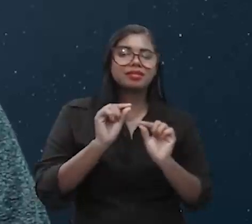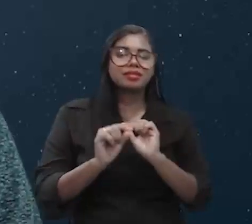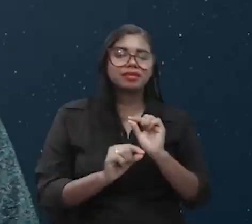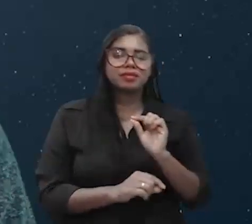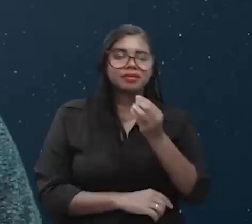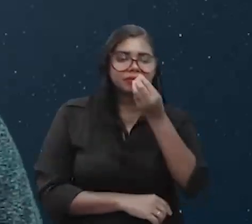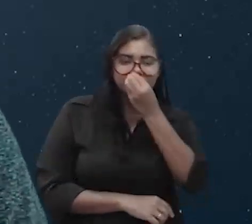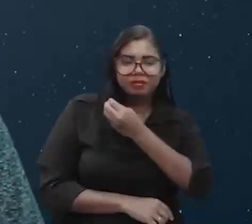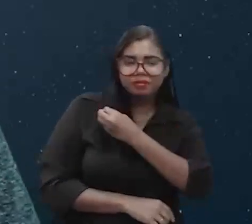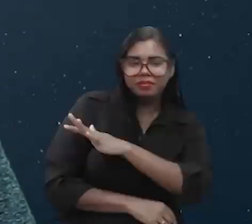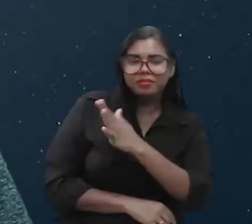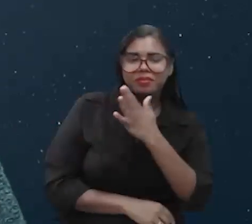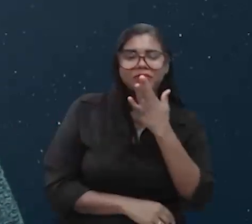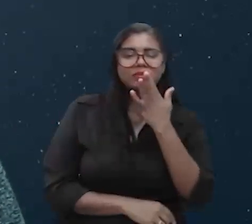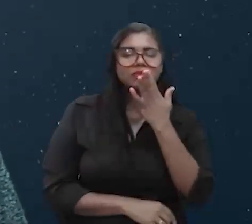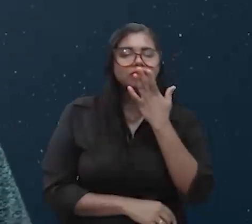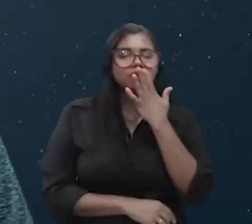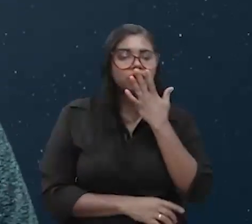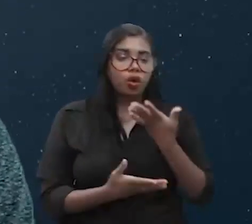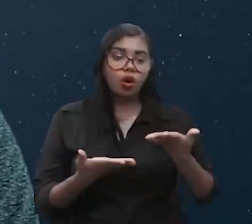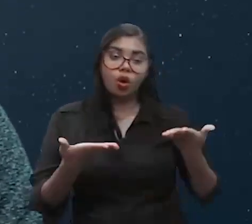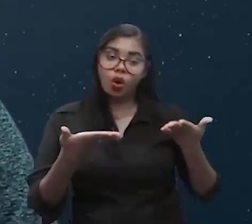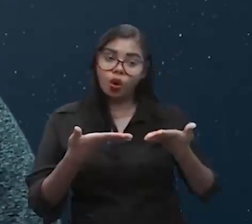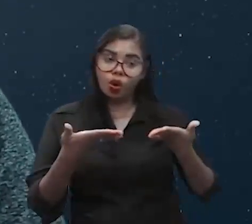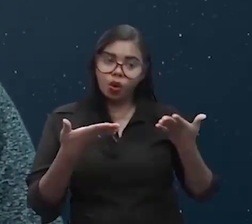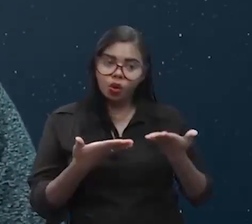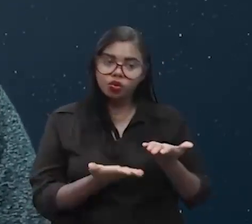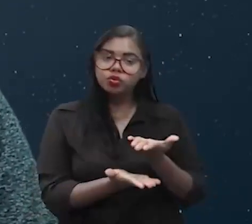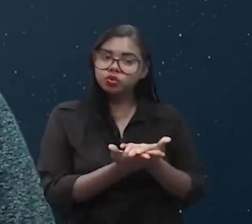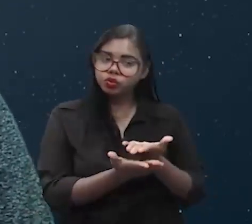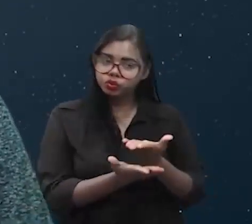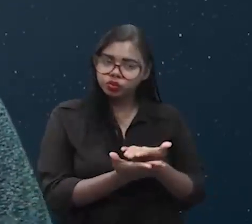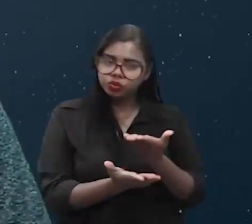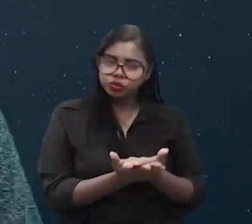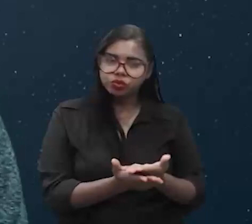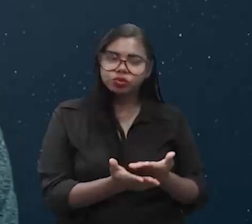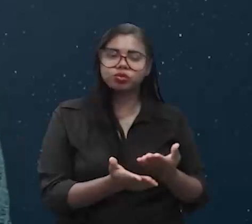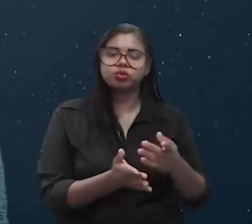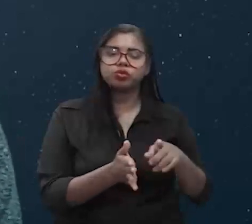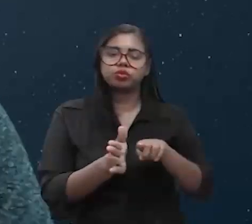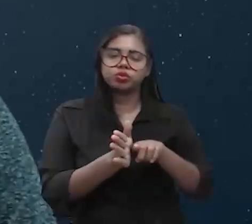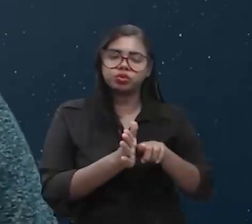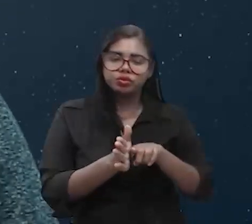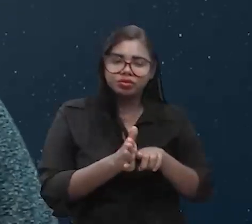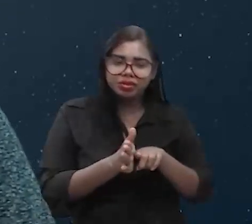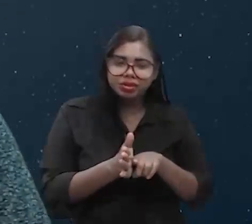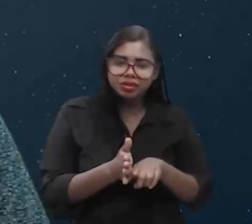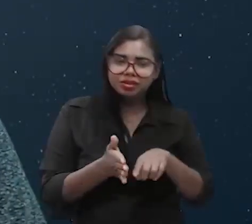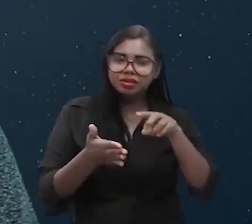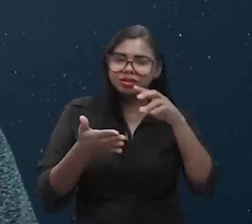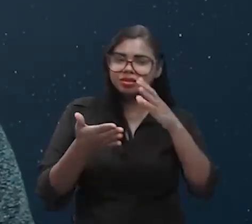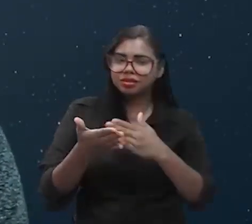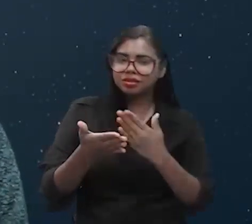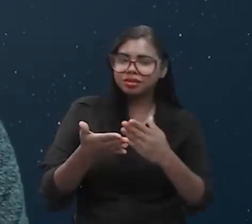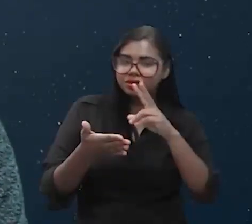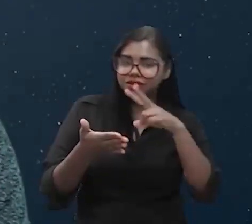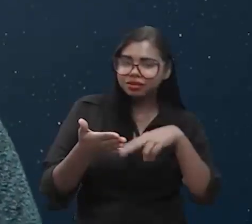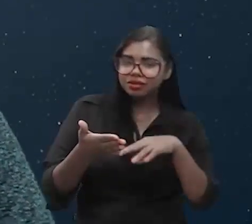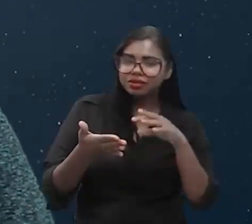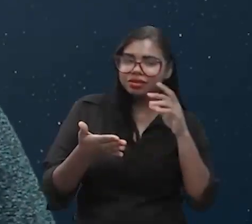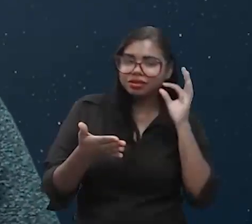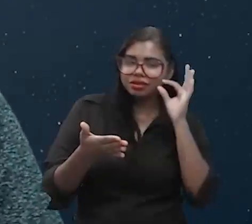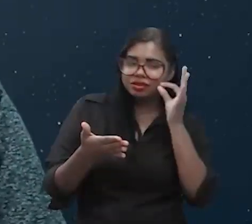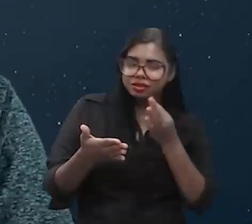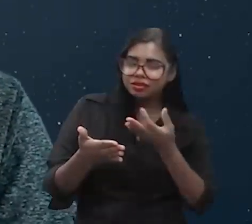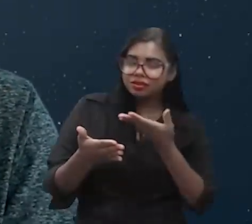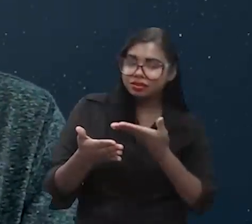né? Hoje, fazendo-se um estudo bem profundo da obra dele, encontramos marcas fortíssimas de um homem que tinha